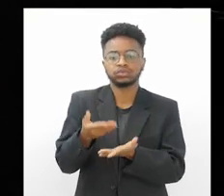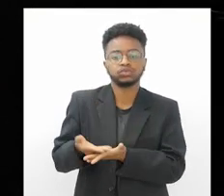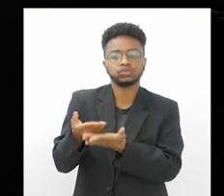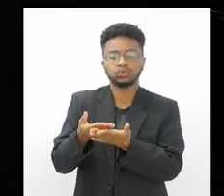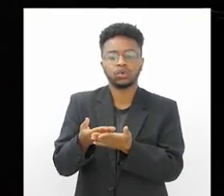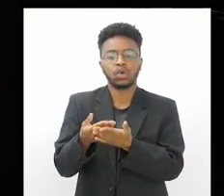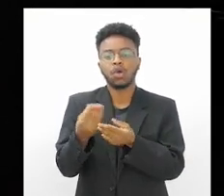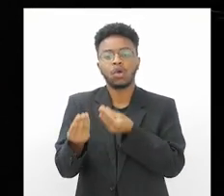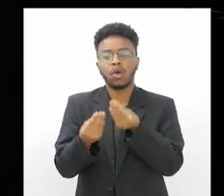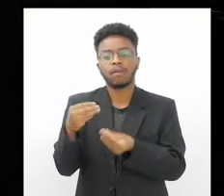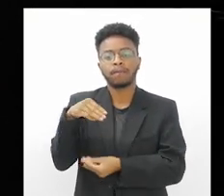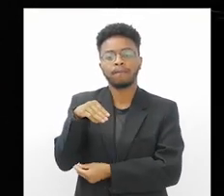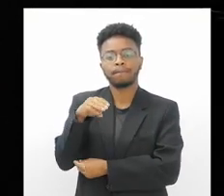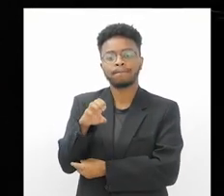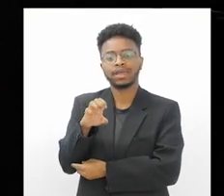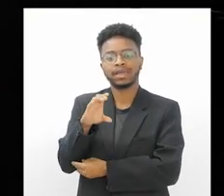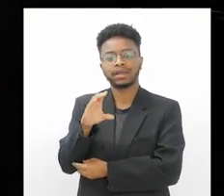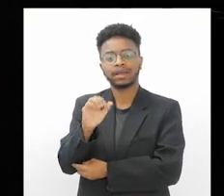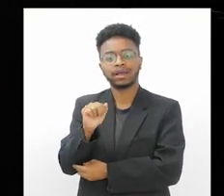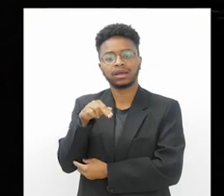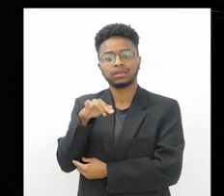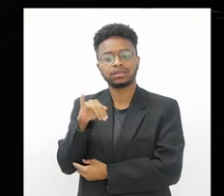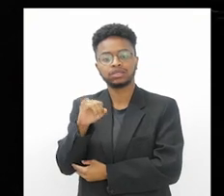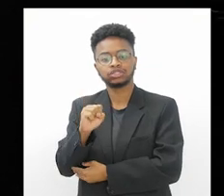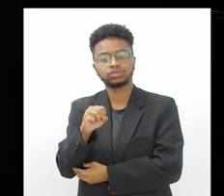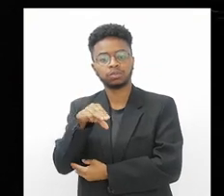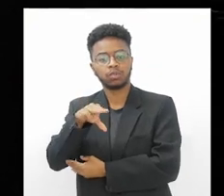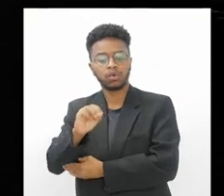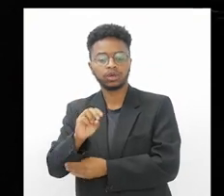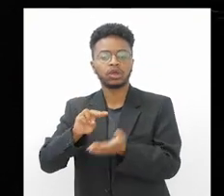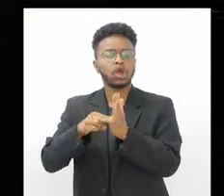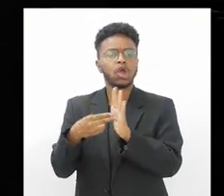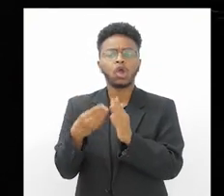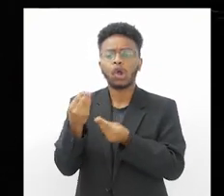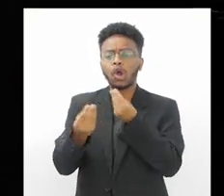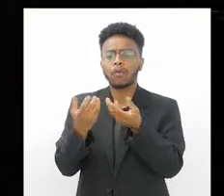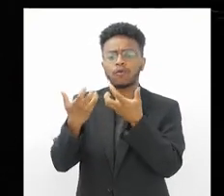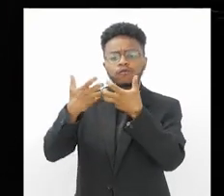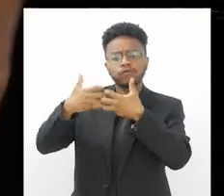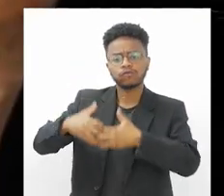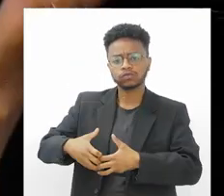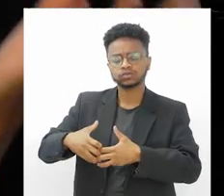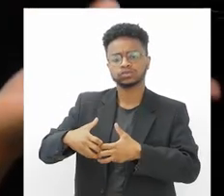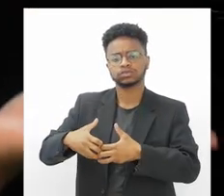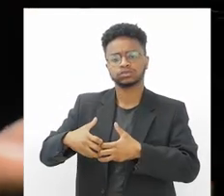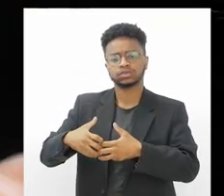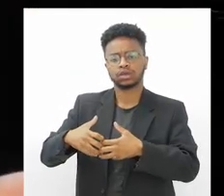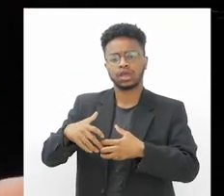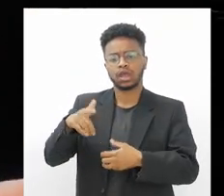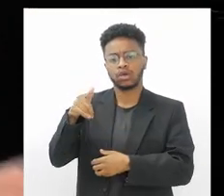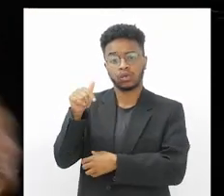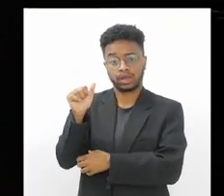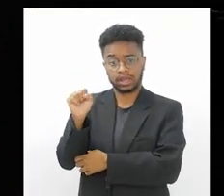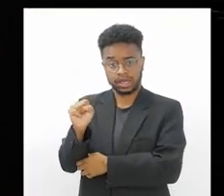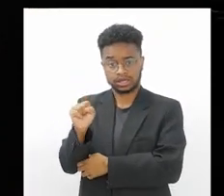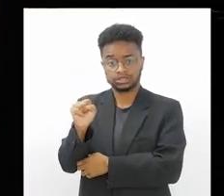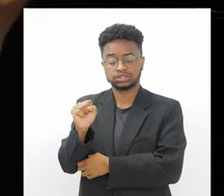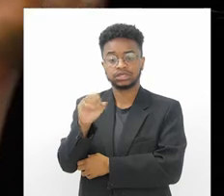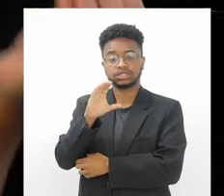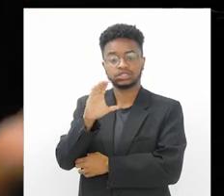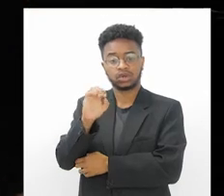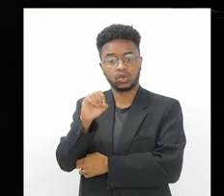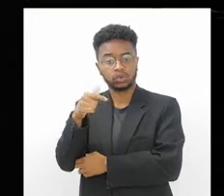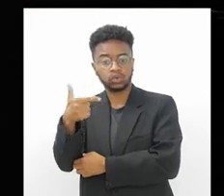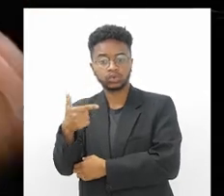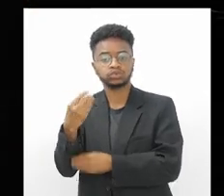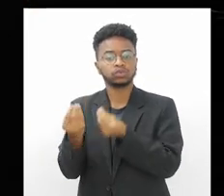ao estudo dos mecanismos, né? Como que funciona esse mecanismo de aumento de gás, de dióxido de